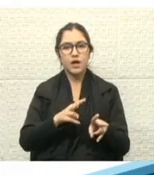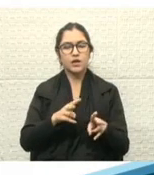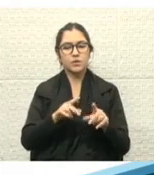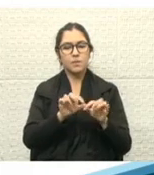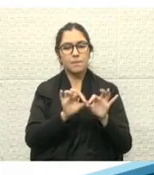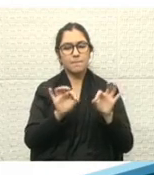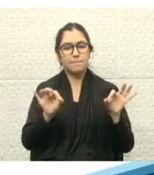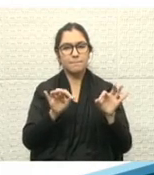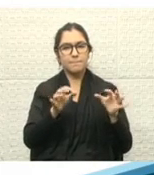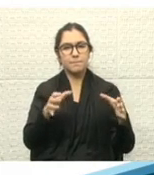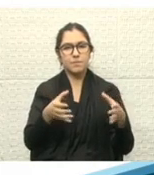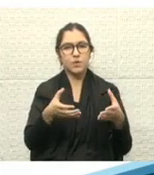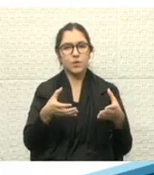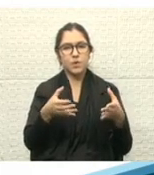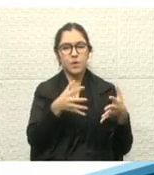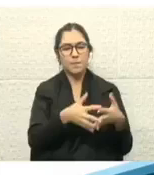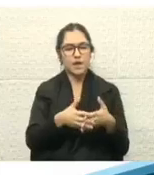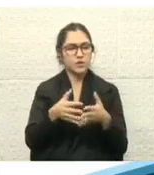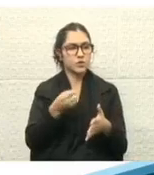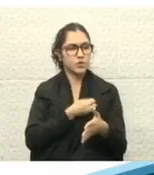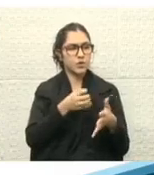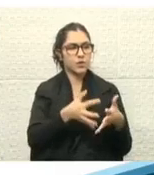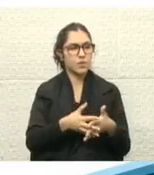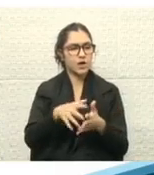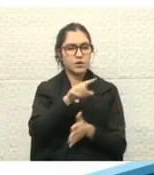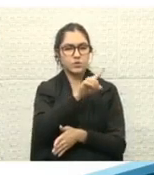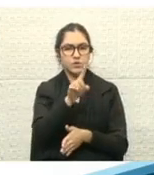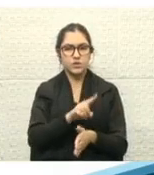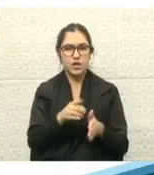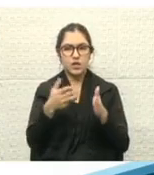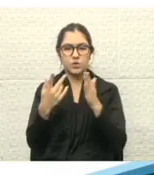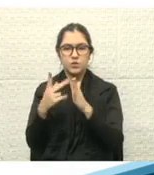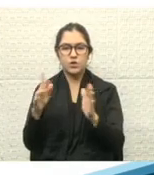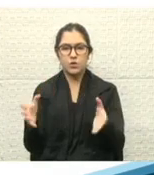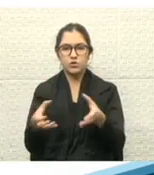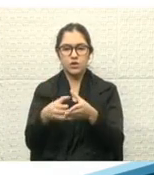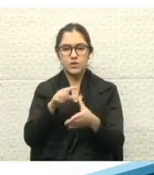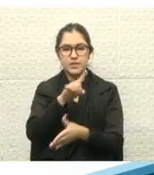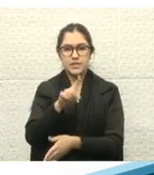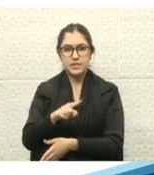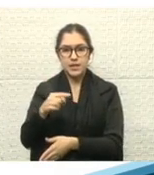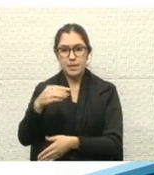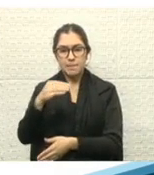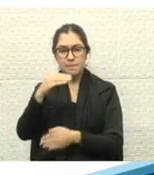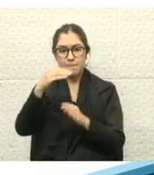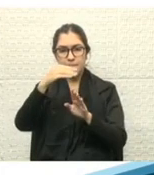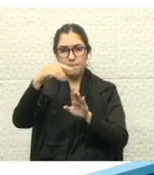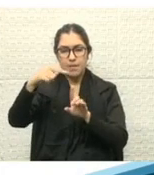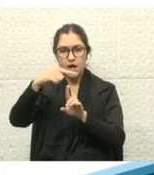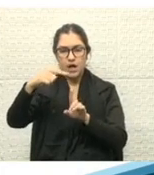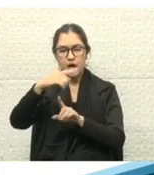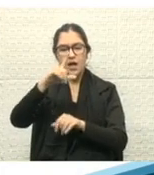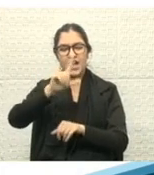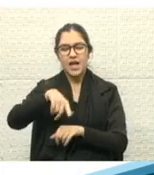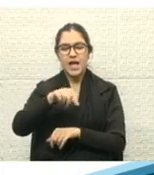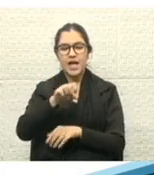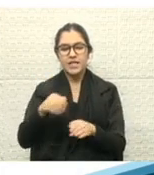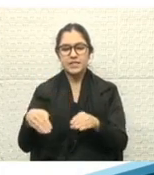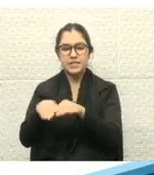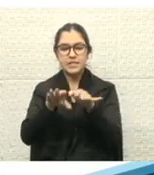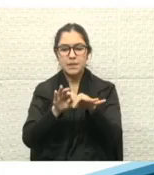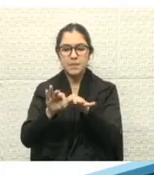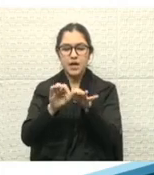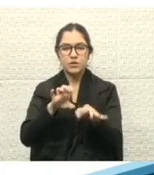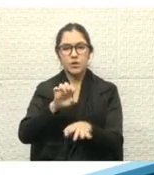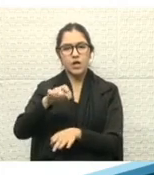plano complexo. O número complexo z e o seu conjugado z barra, eles são simétricos em relação